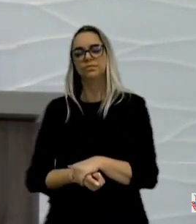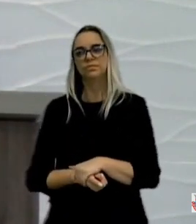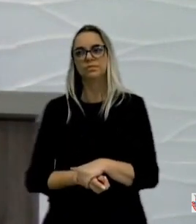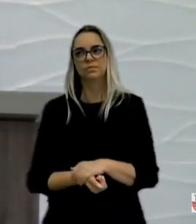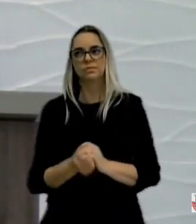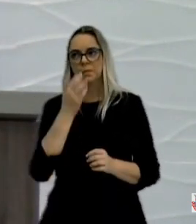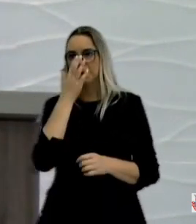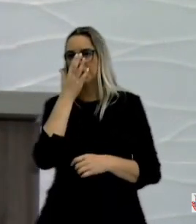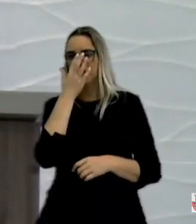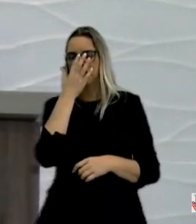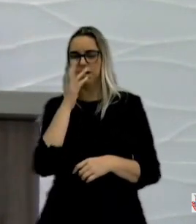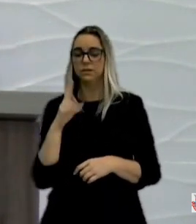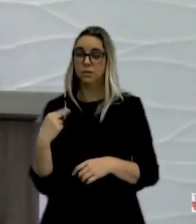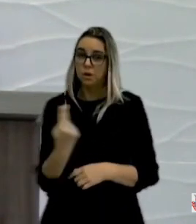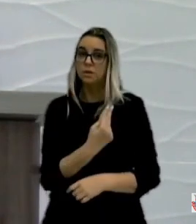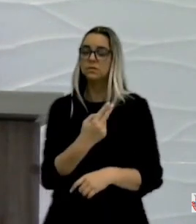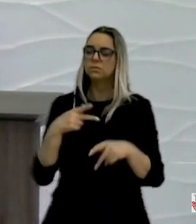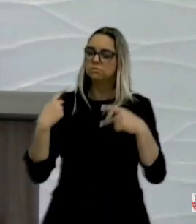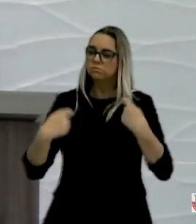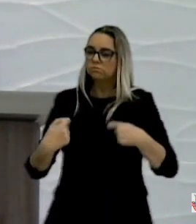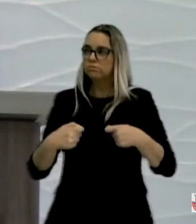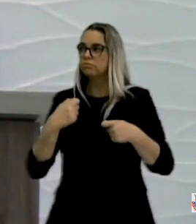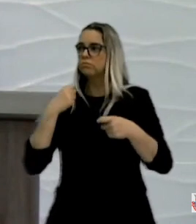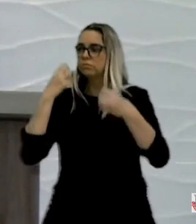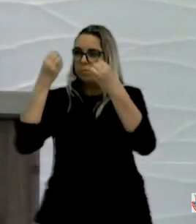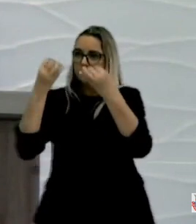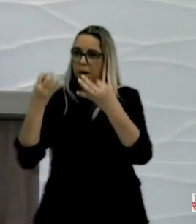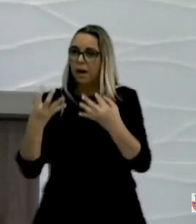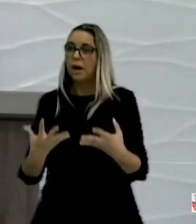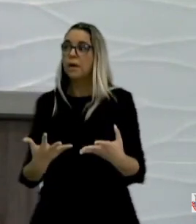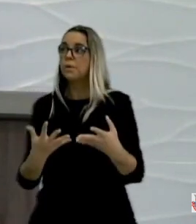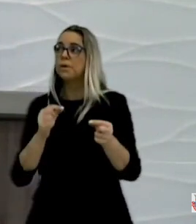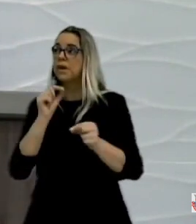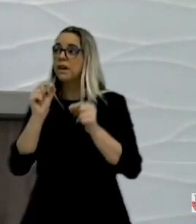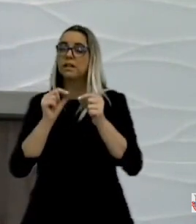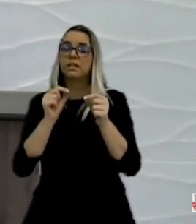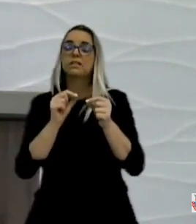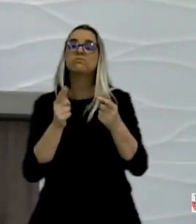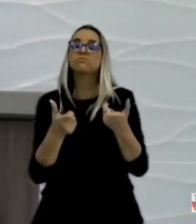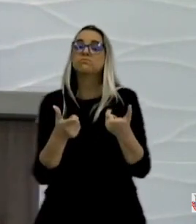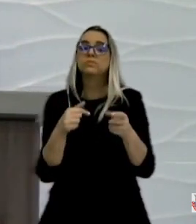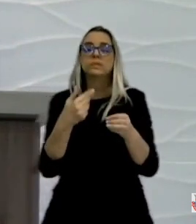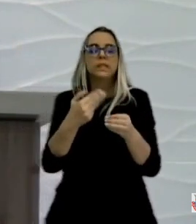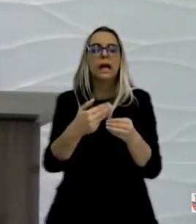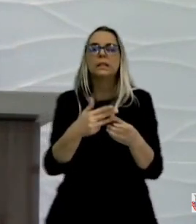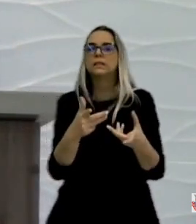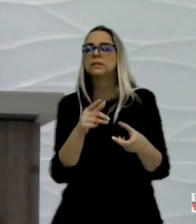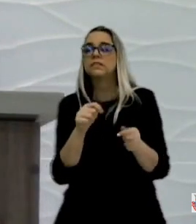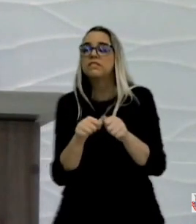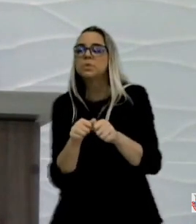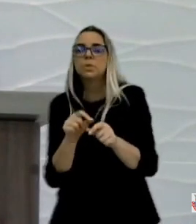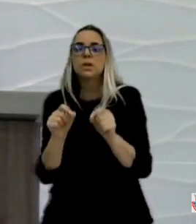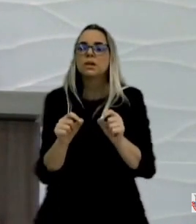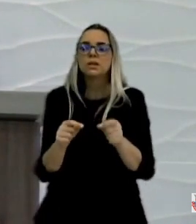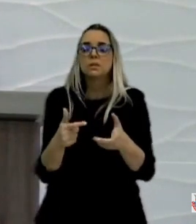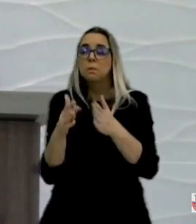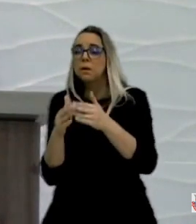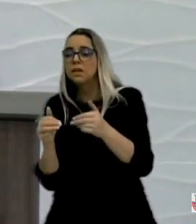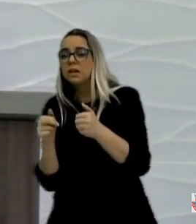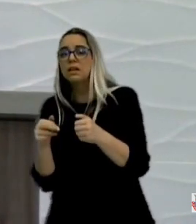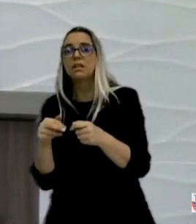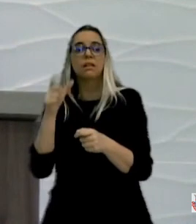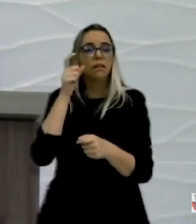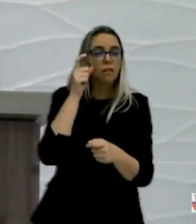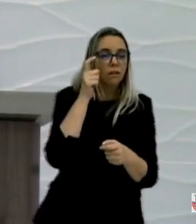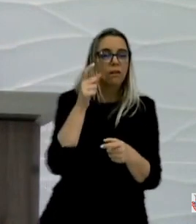Então é bom a gente chegar aqui e falar do que está sendo feito na cidade, falar o que temos que pedir e